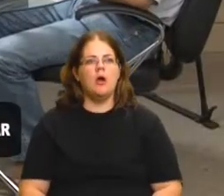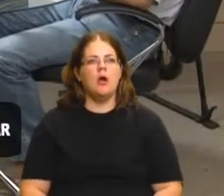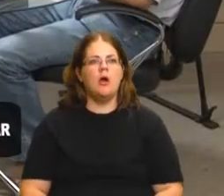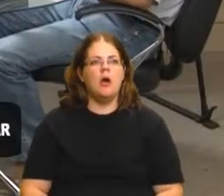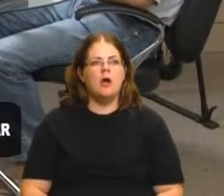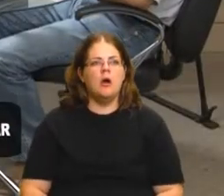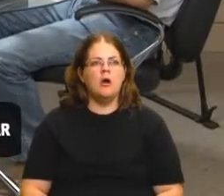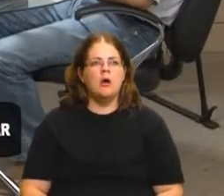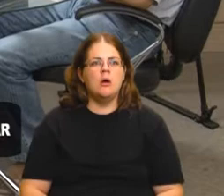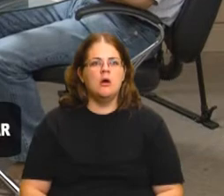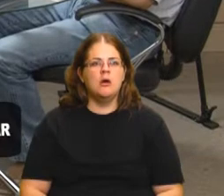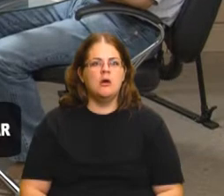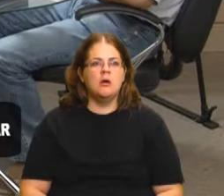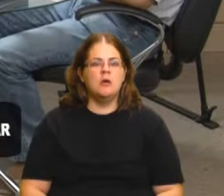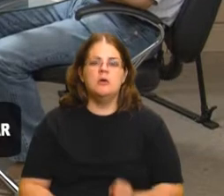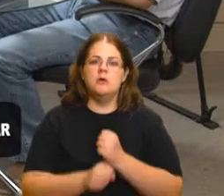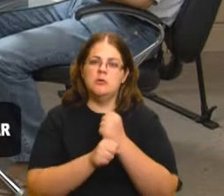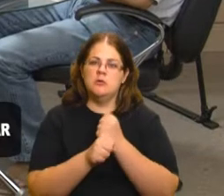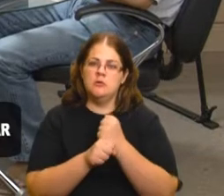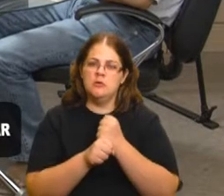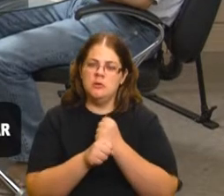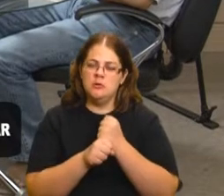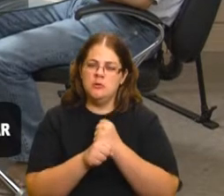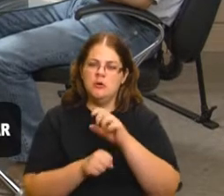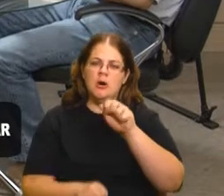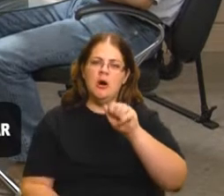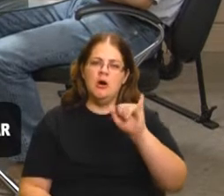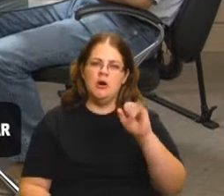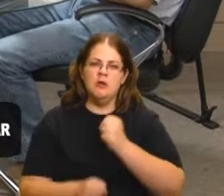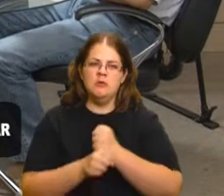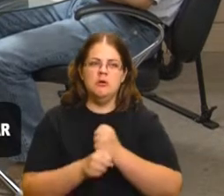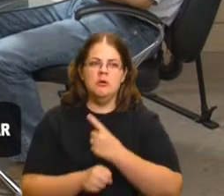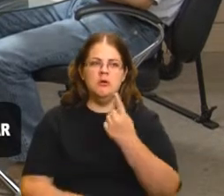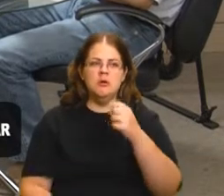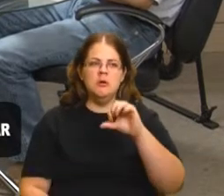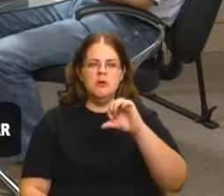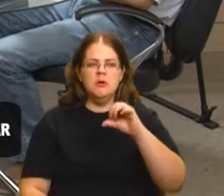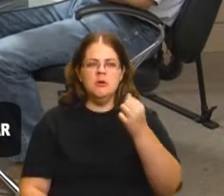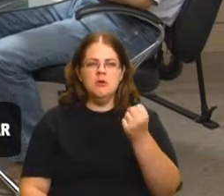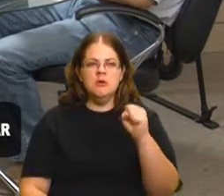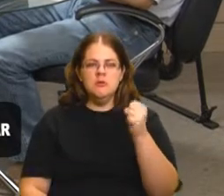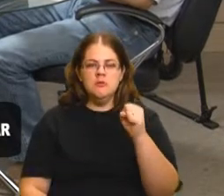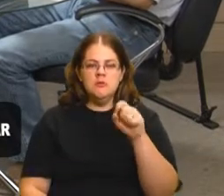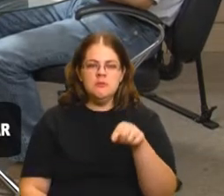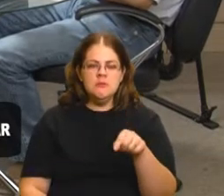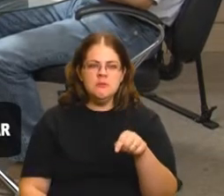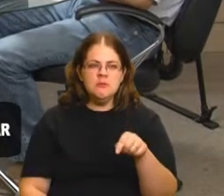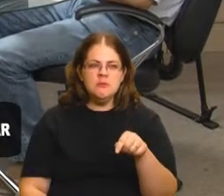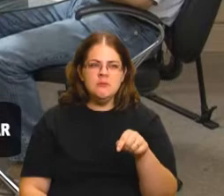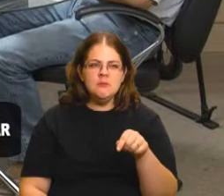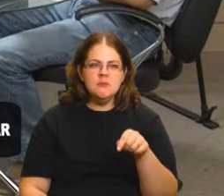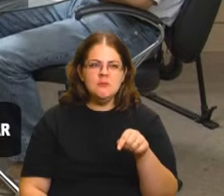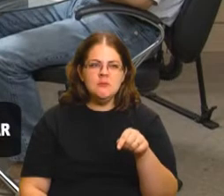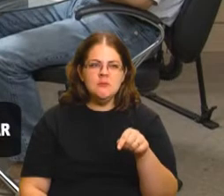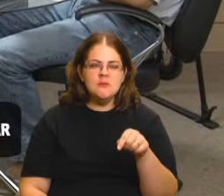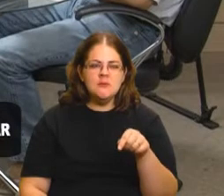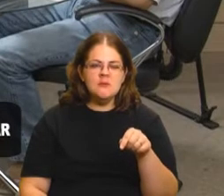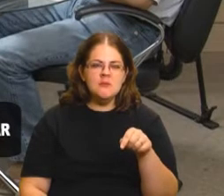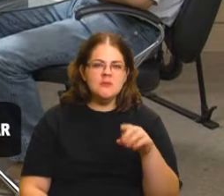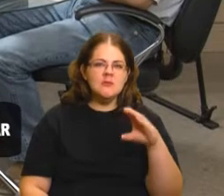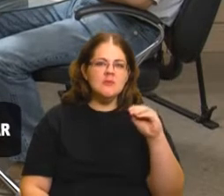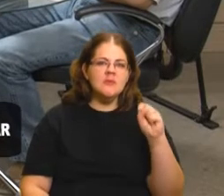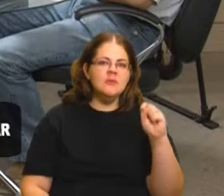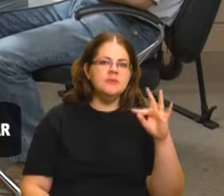Desculpa, é 65. 1965. Não, o AI-5 foi em 68. Tá. Então era o Costa Silva que foi